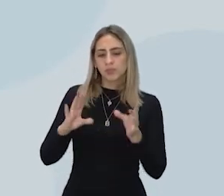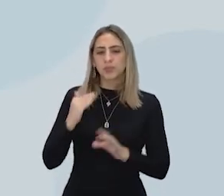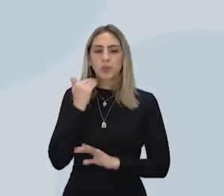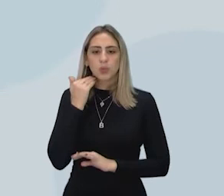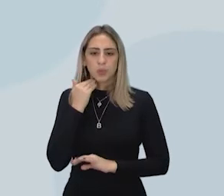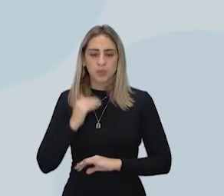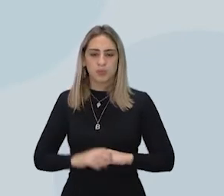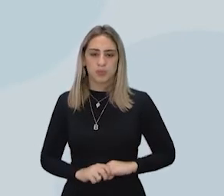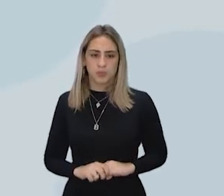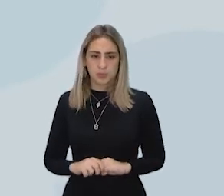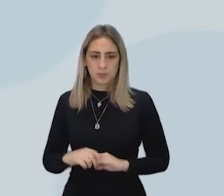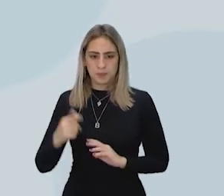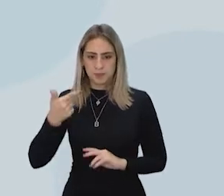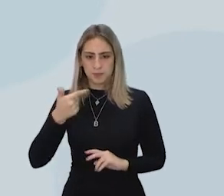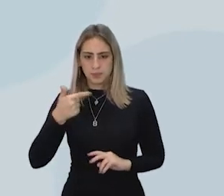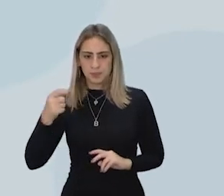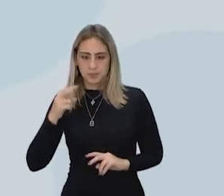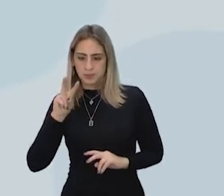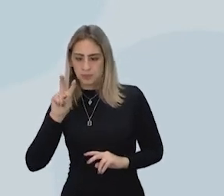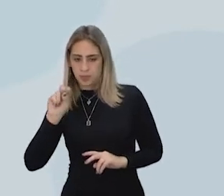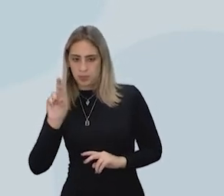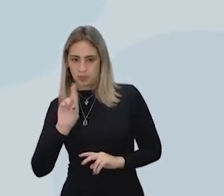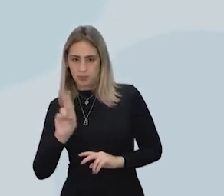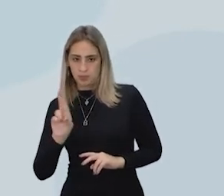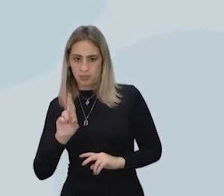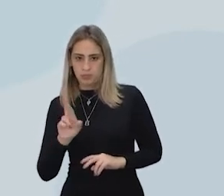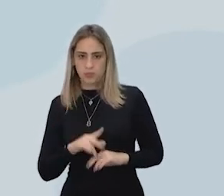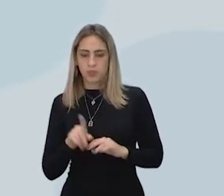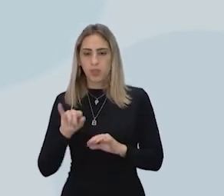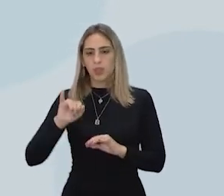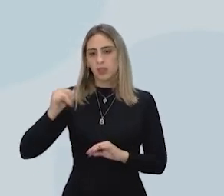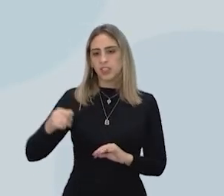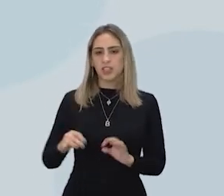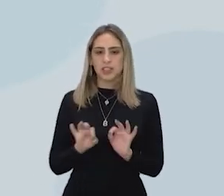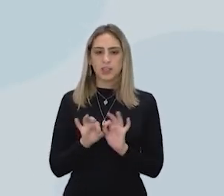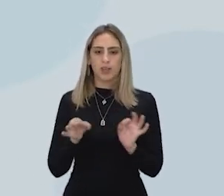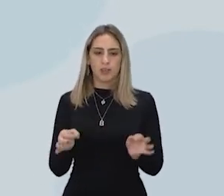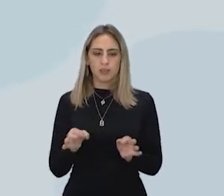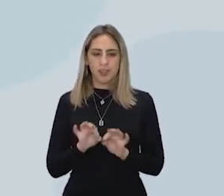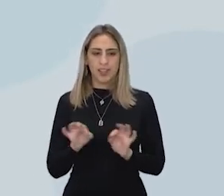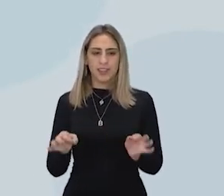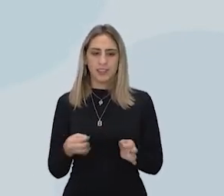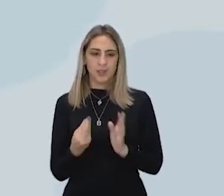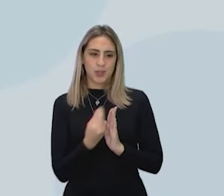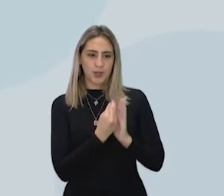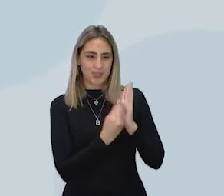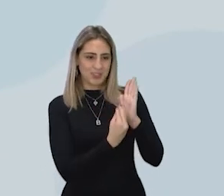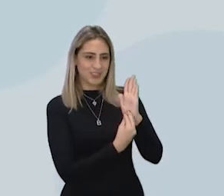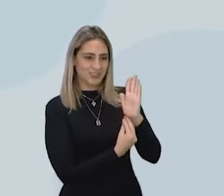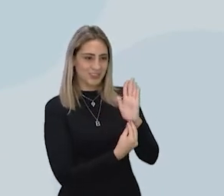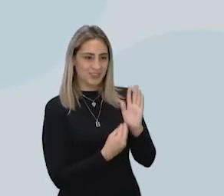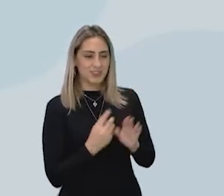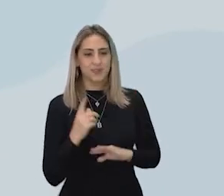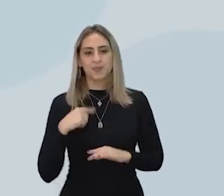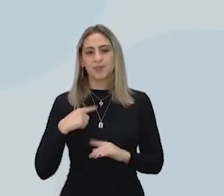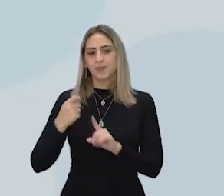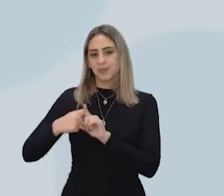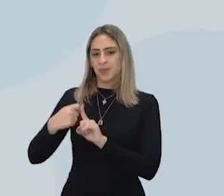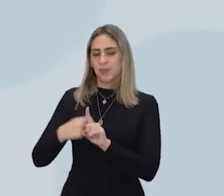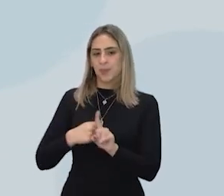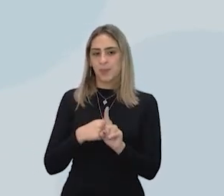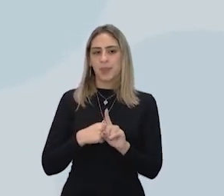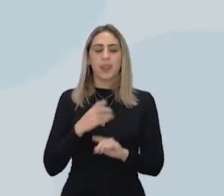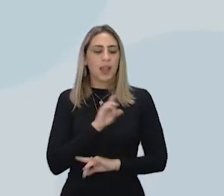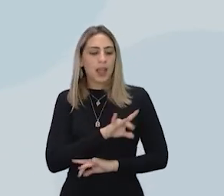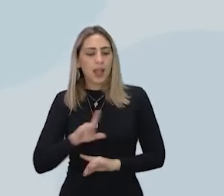banco R$750. Há regimes de juros simples sobre uma taxa de 3% ao mês. Então, a